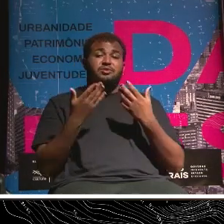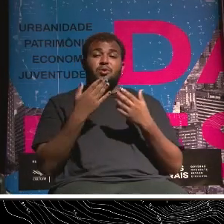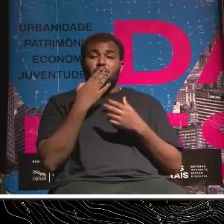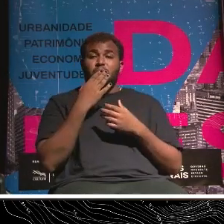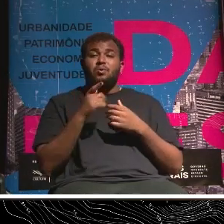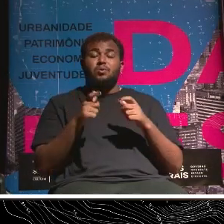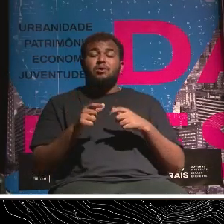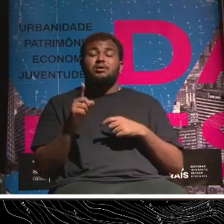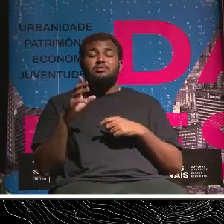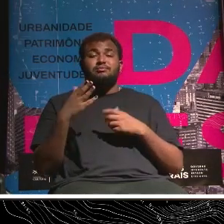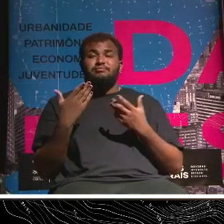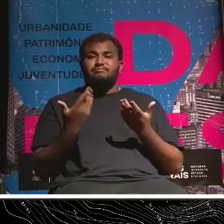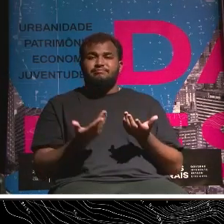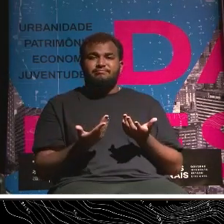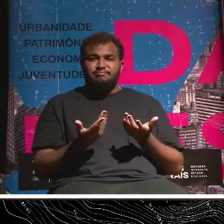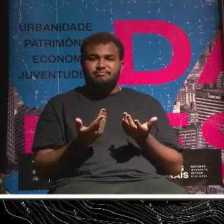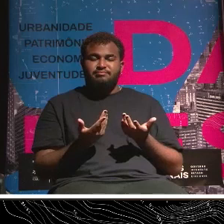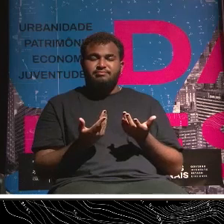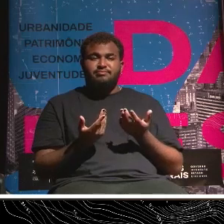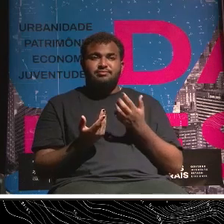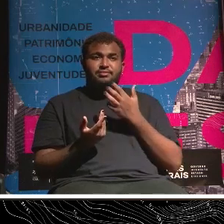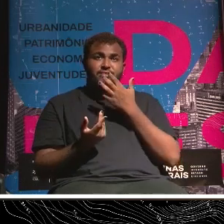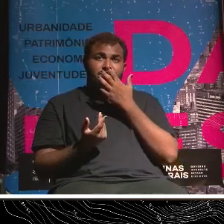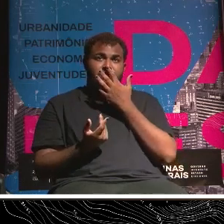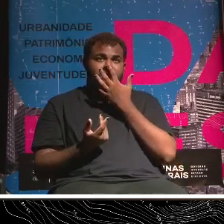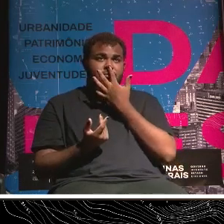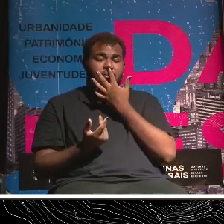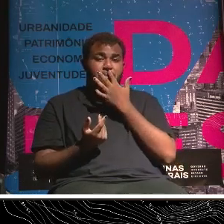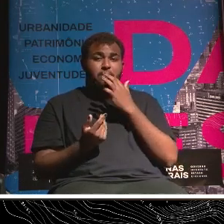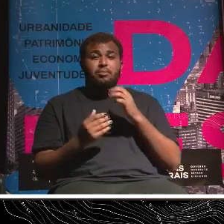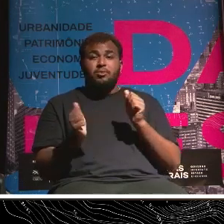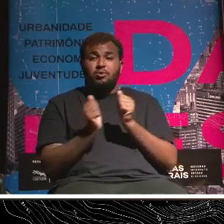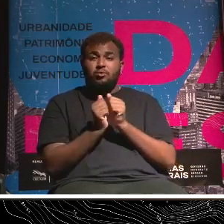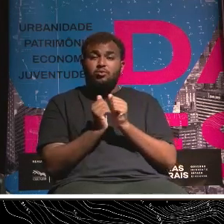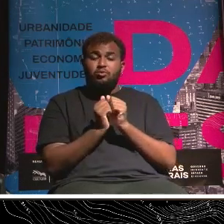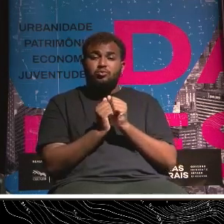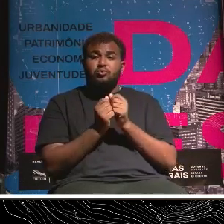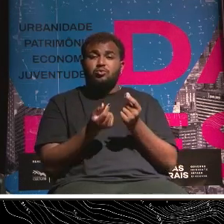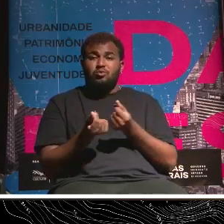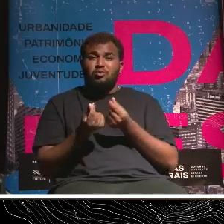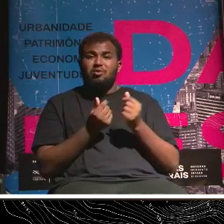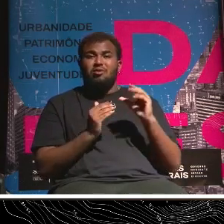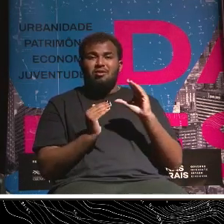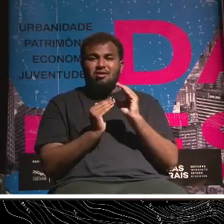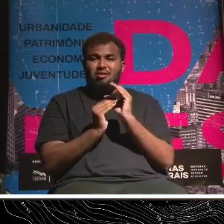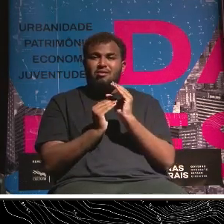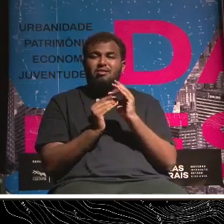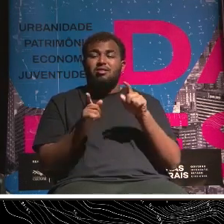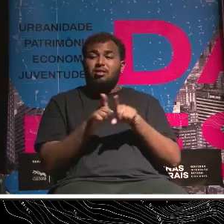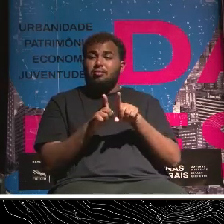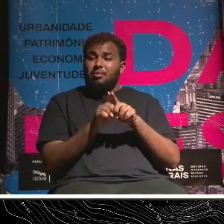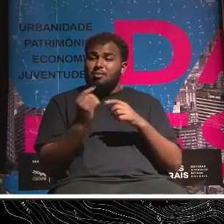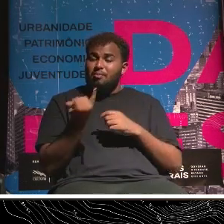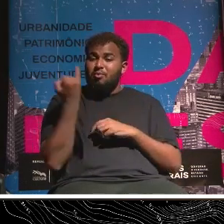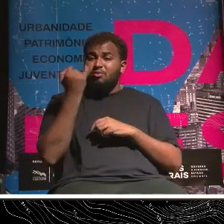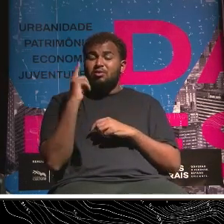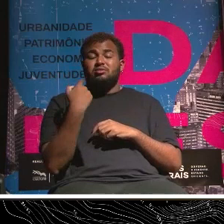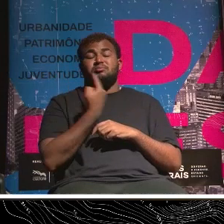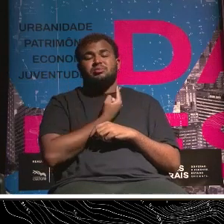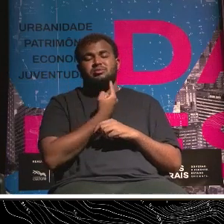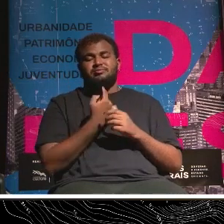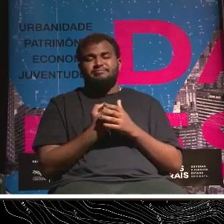E fomentado com recurso do Banco do Brasil, que é muito importante para a gente. Assim.